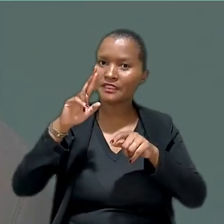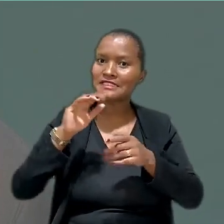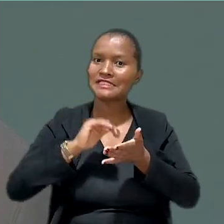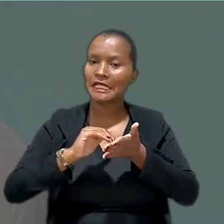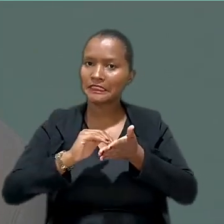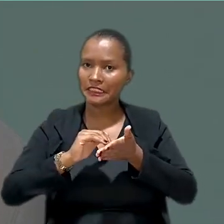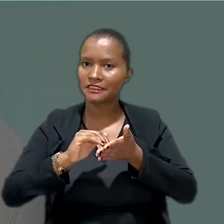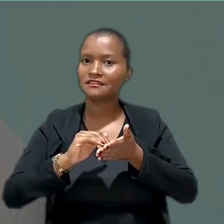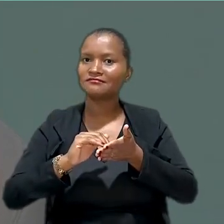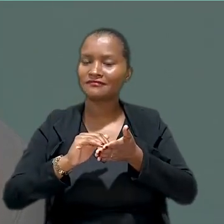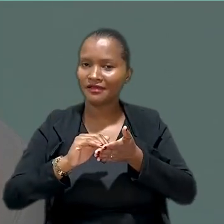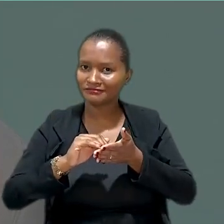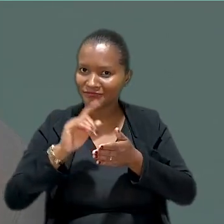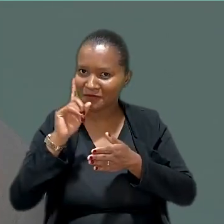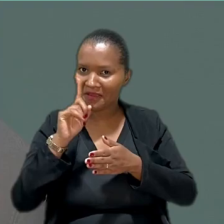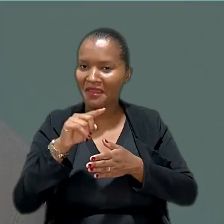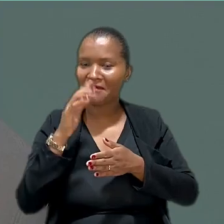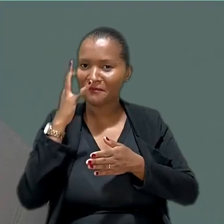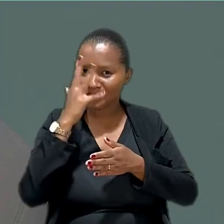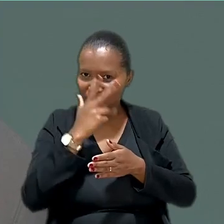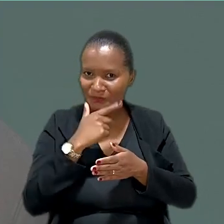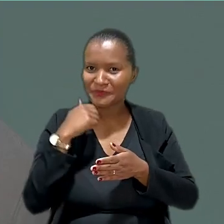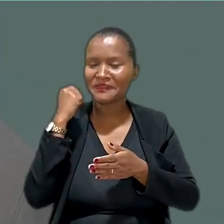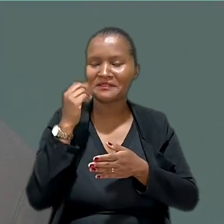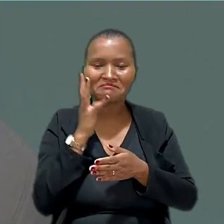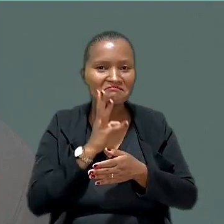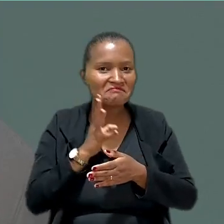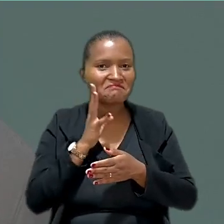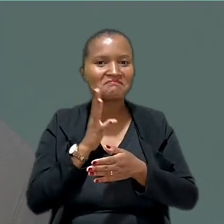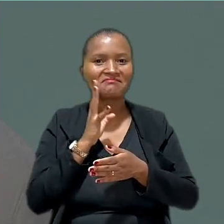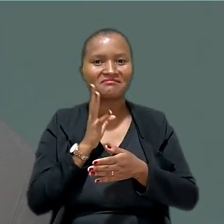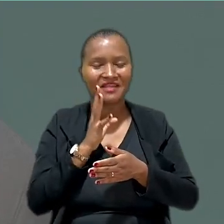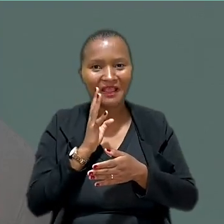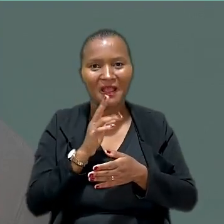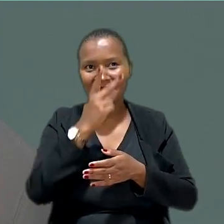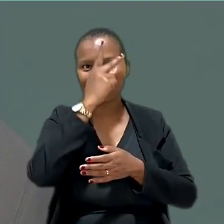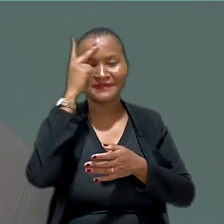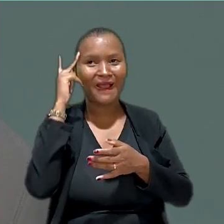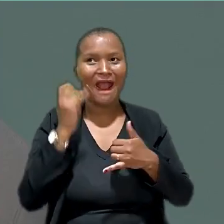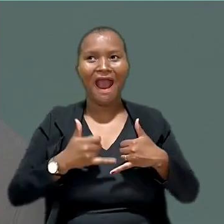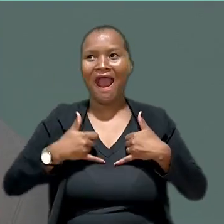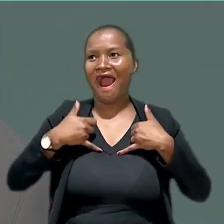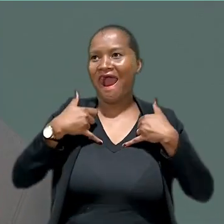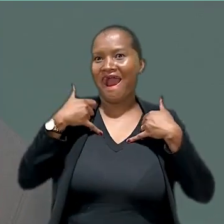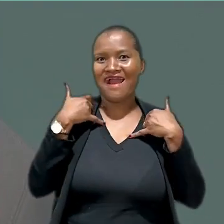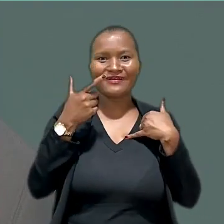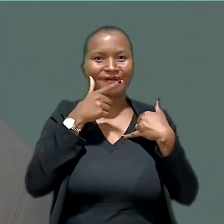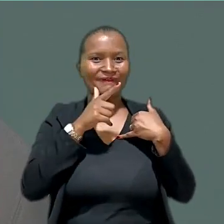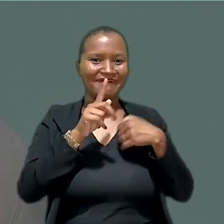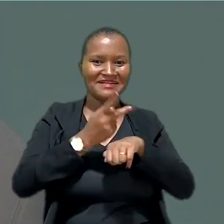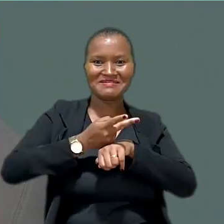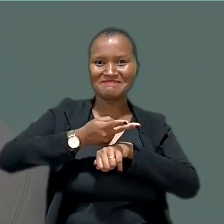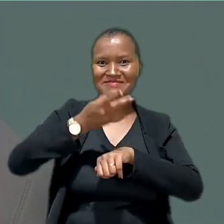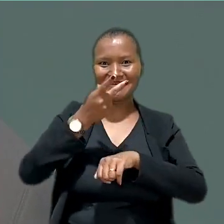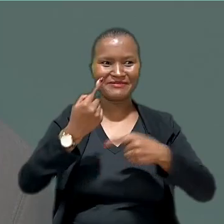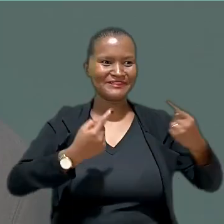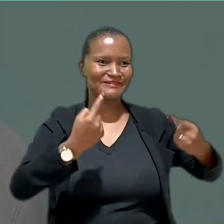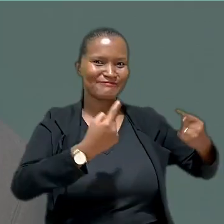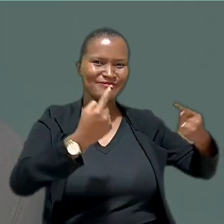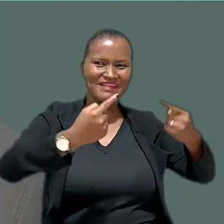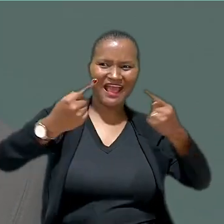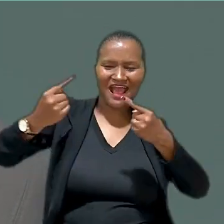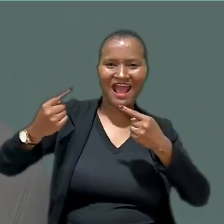Então, é uma solenidade muito emblemática, simbólica, muito bacana mesmo. Eles ficam, assim, envaidecidos por terem conquistado um prêmio que é